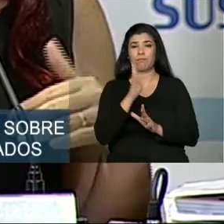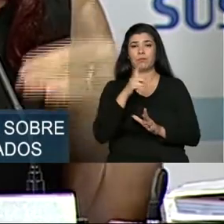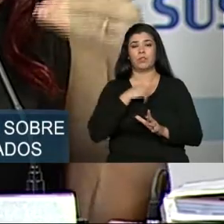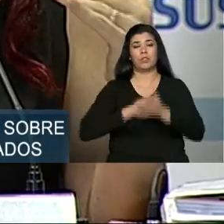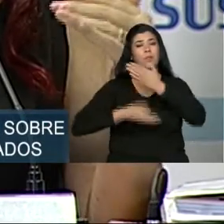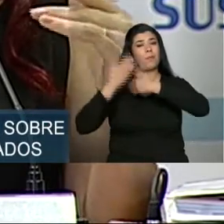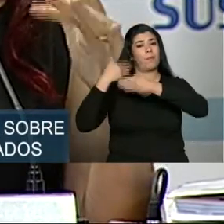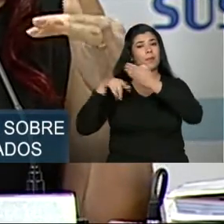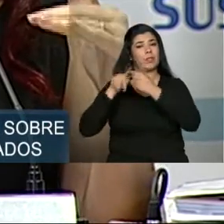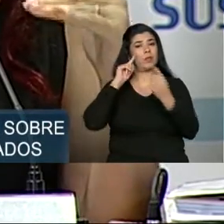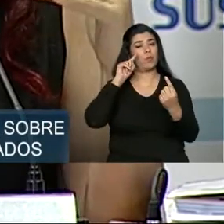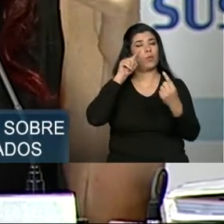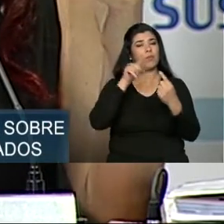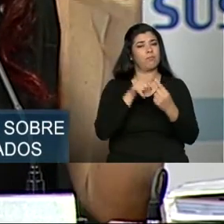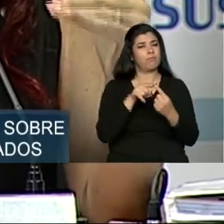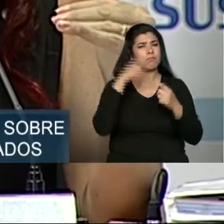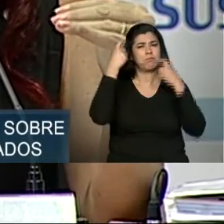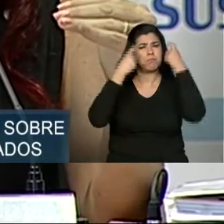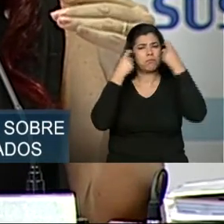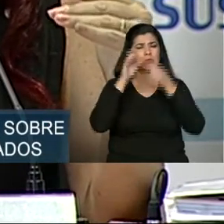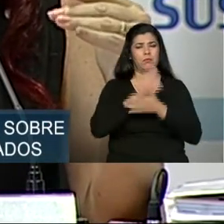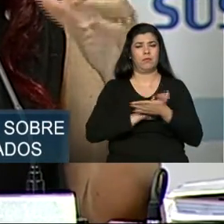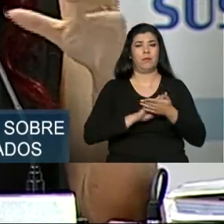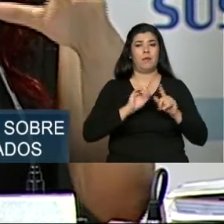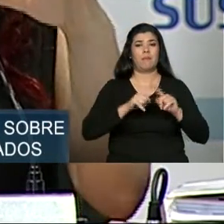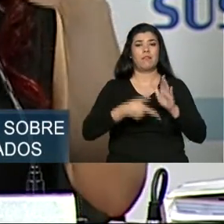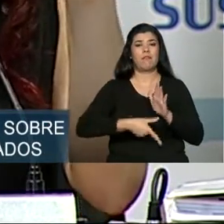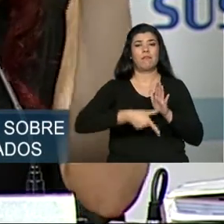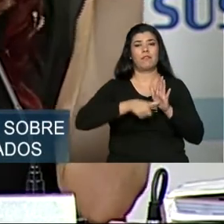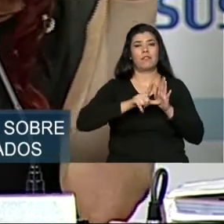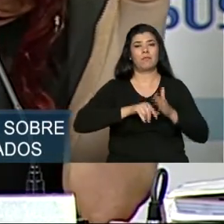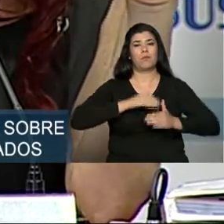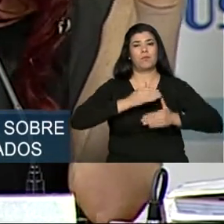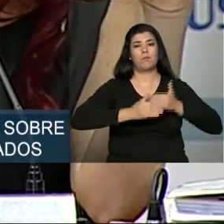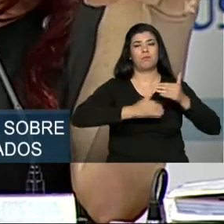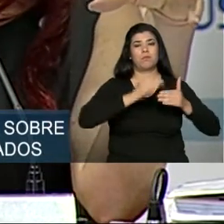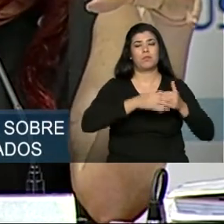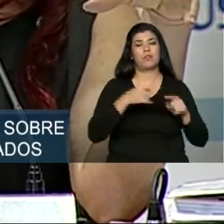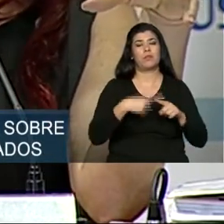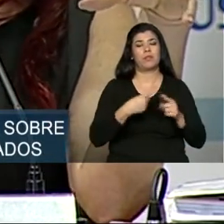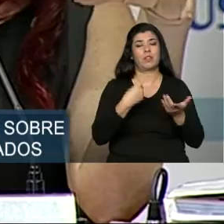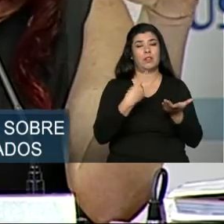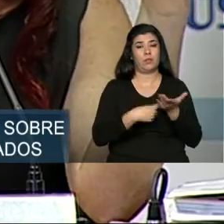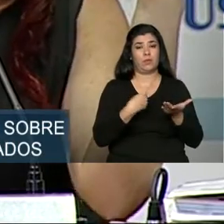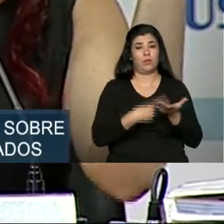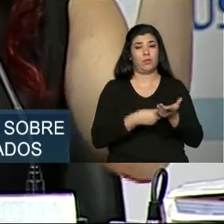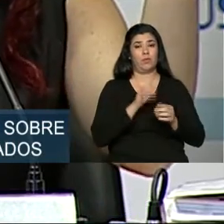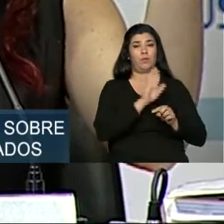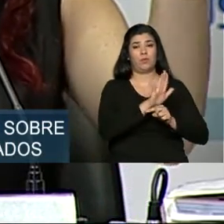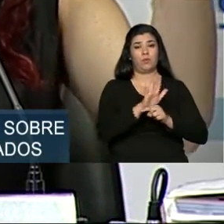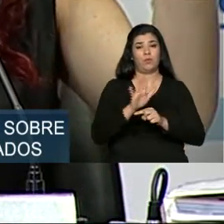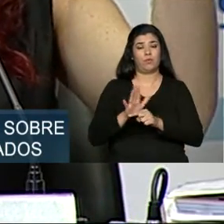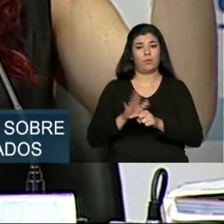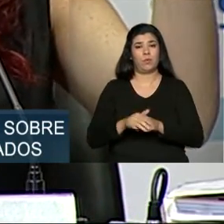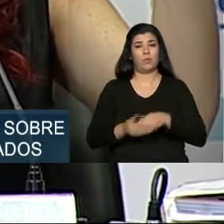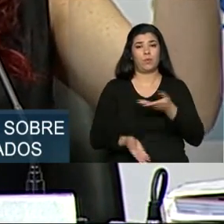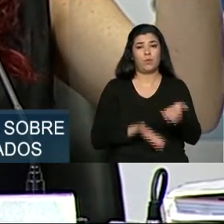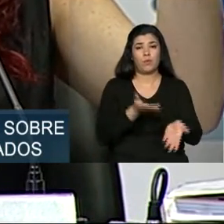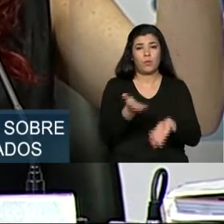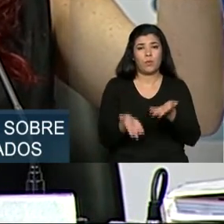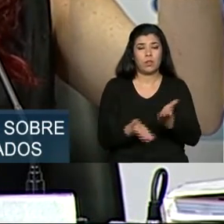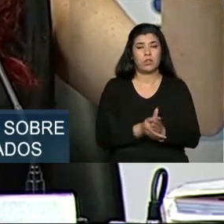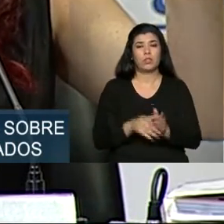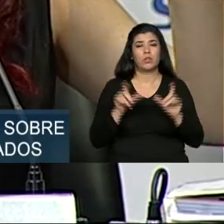já alcançaram a meta, não precisariam se preocupar. Mas esse processo desse acordo de cooperação induziu a redução